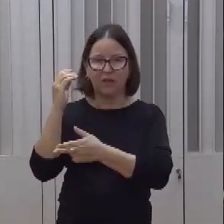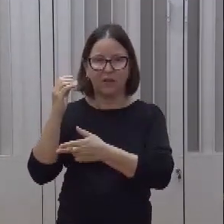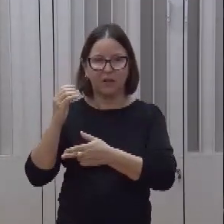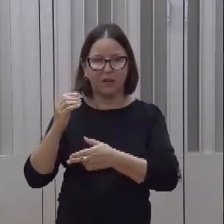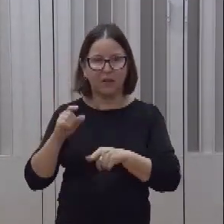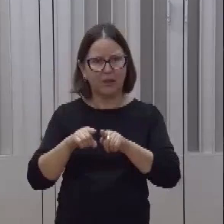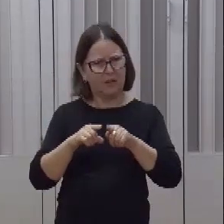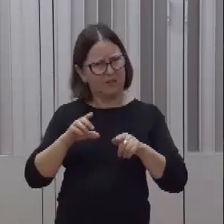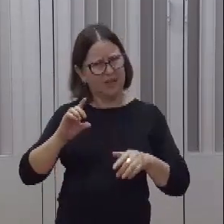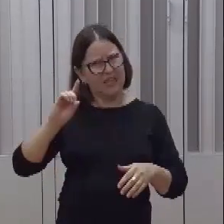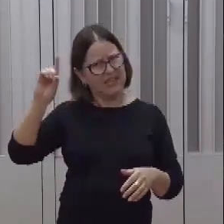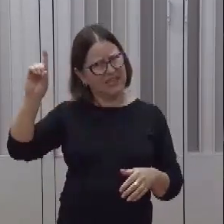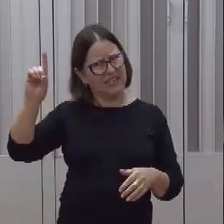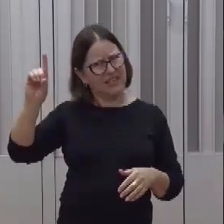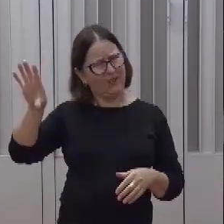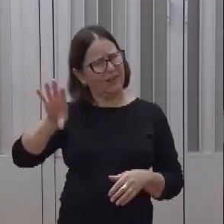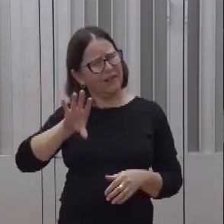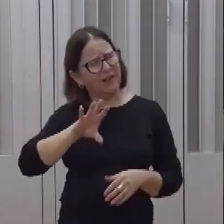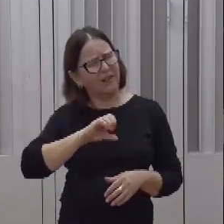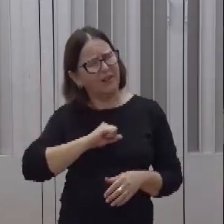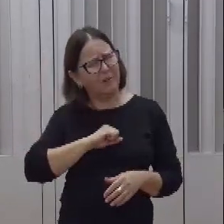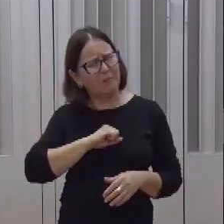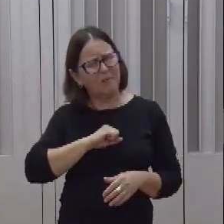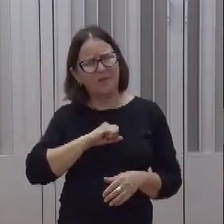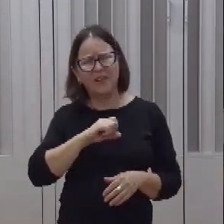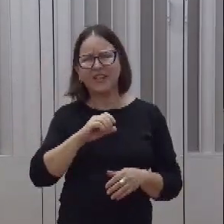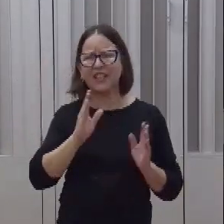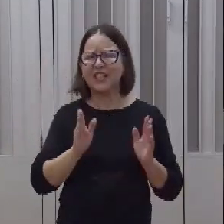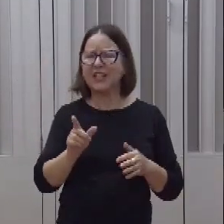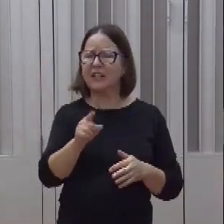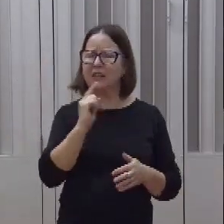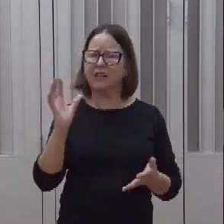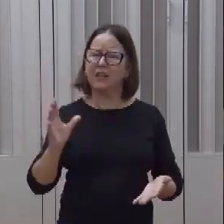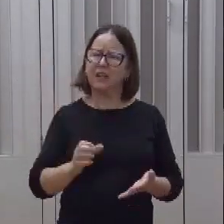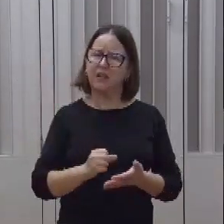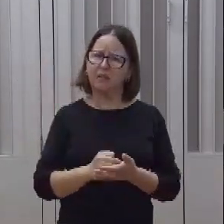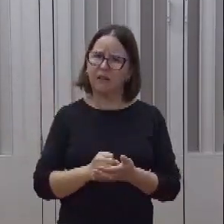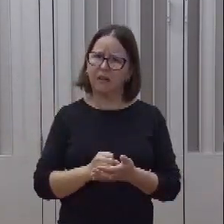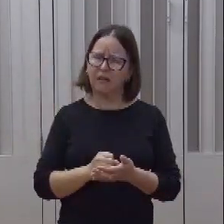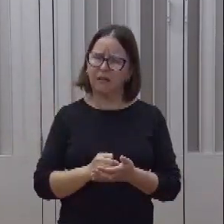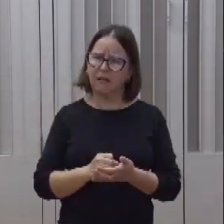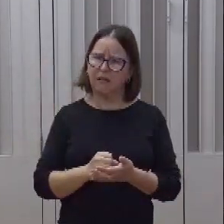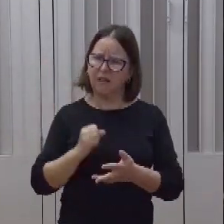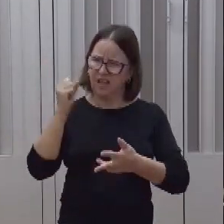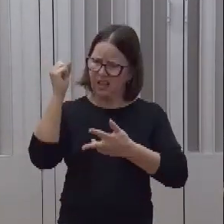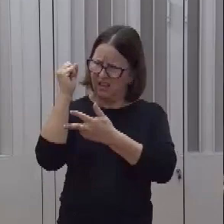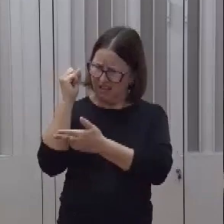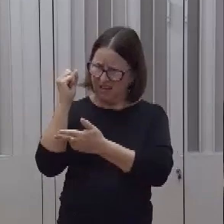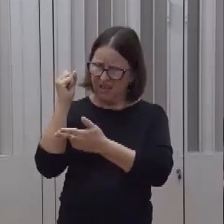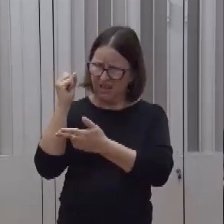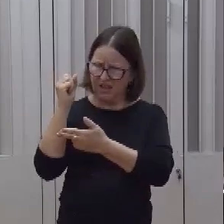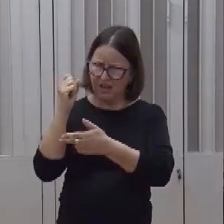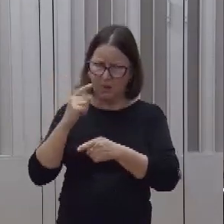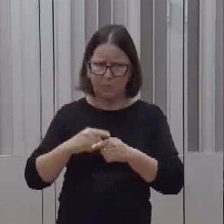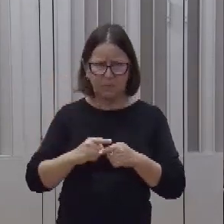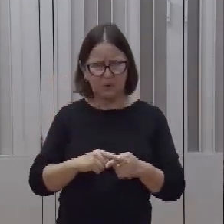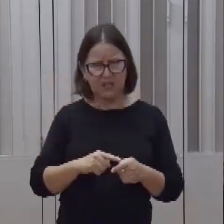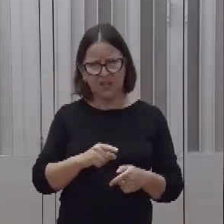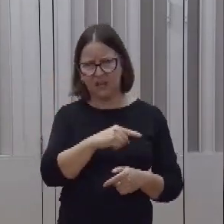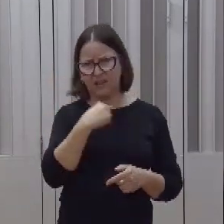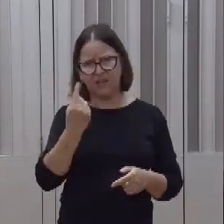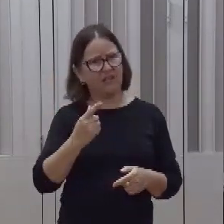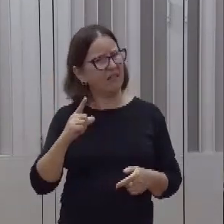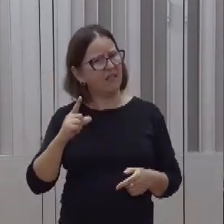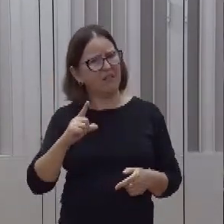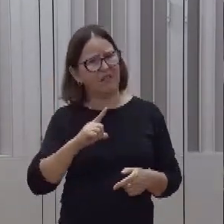Deus amoroso, que nos salvou, vai cortar a gente, porque nós não frutificamos, então